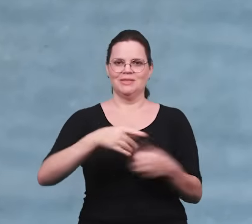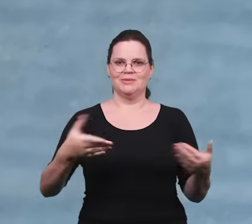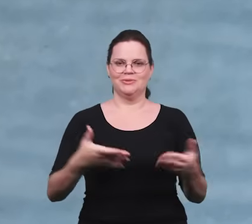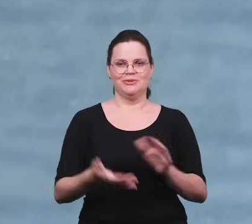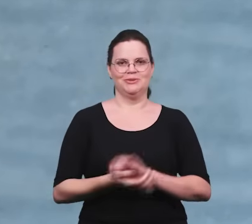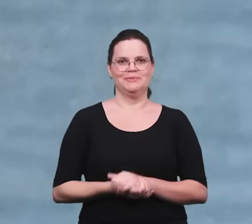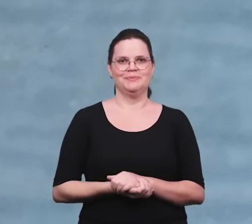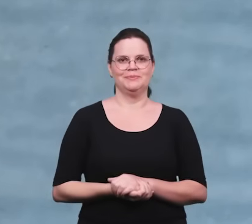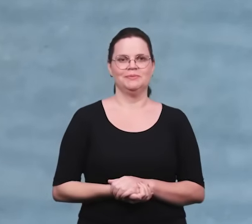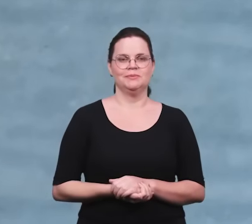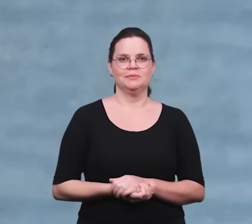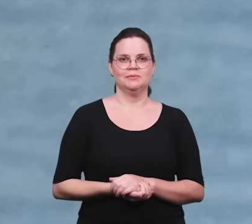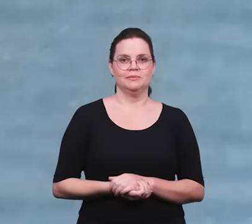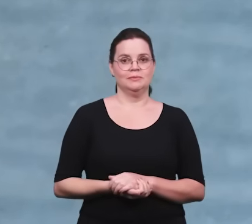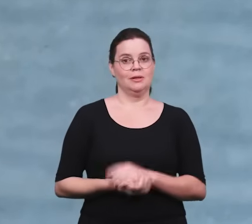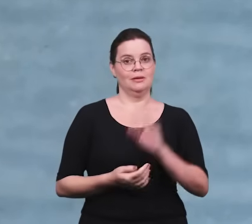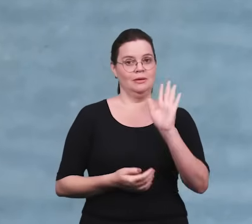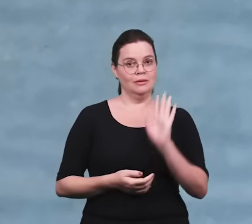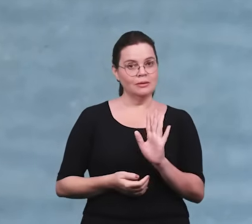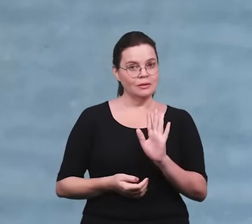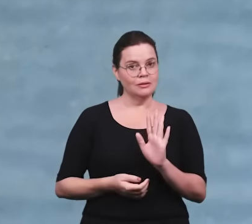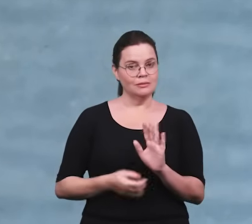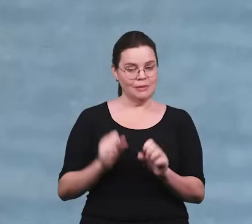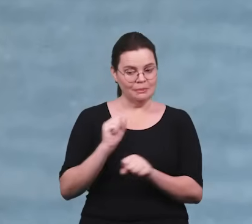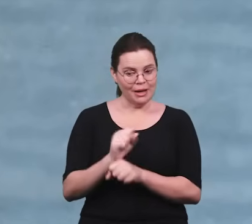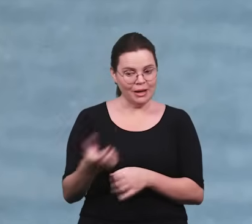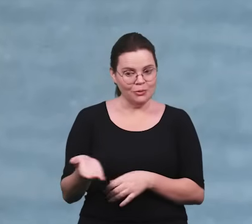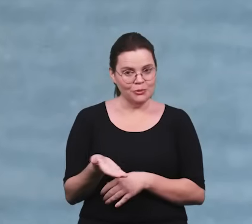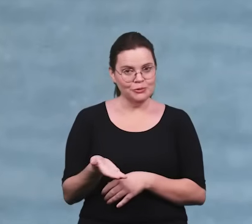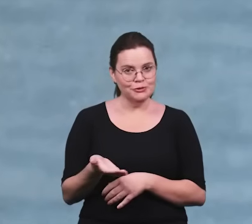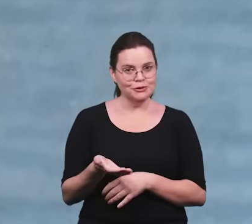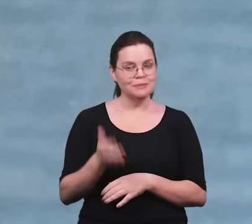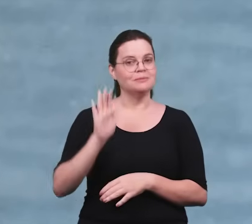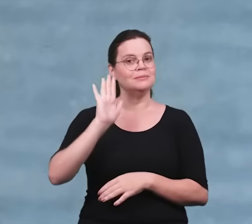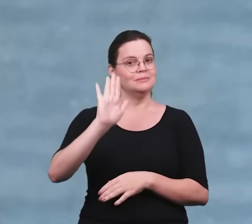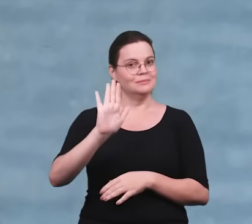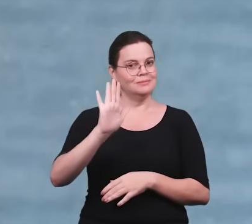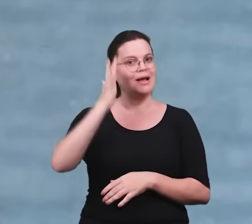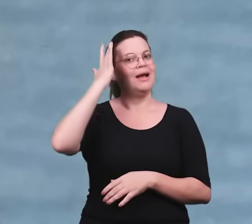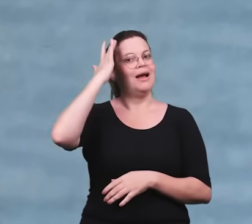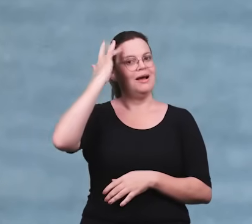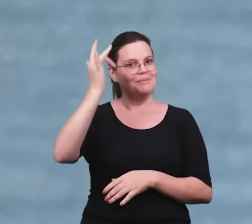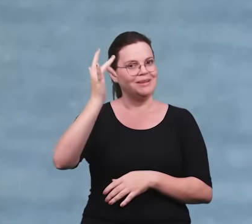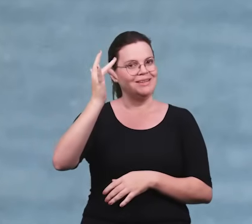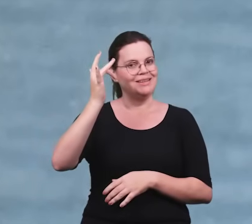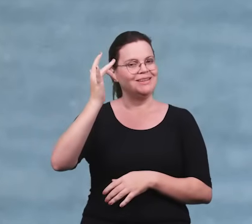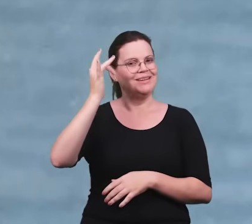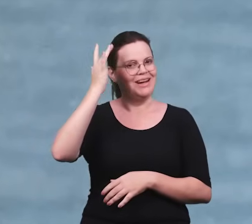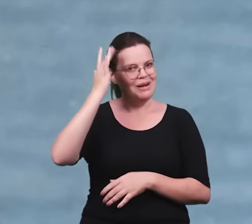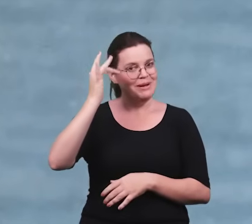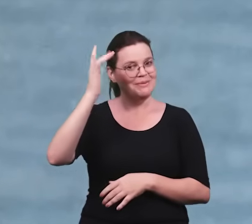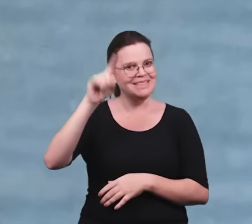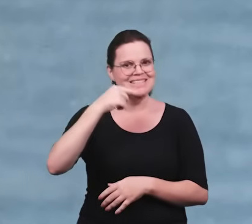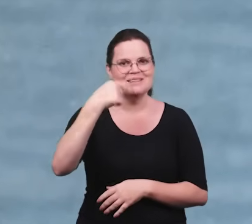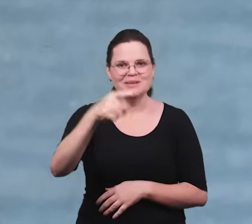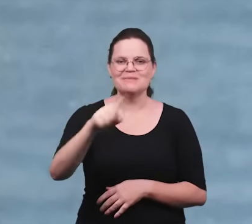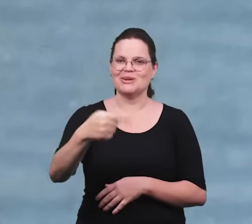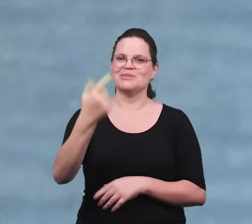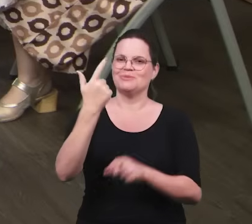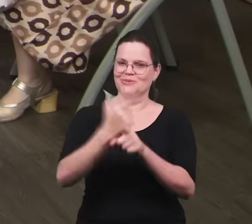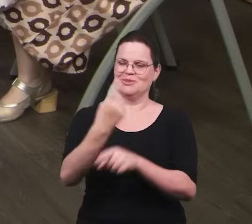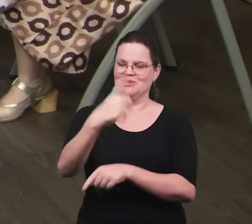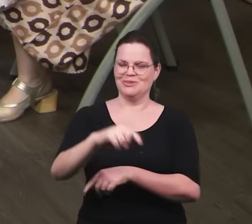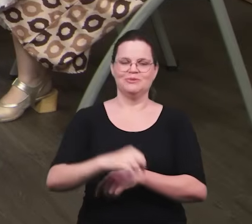mundo na edição de hoje, tá certo? A gente vai parar aqui, mas esse conteúdo continua semana que vem.